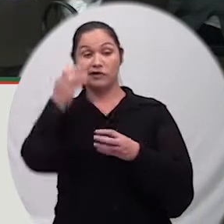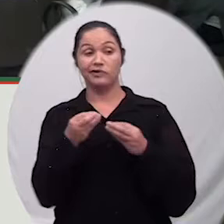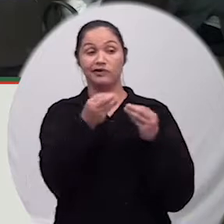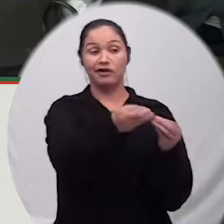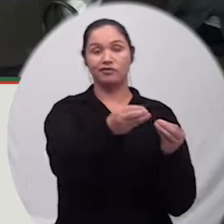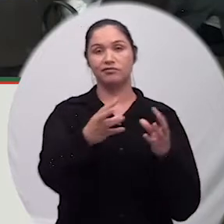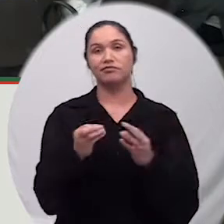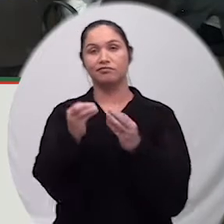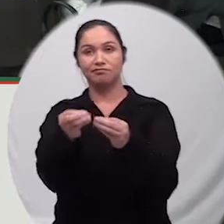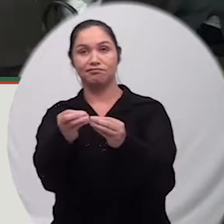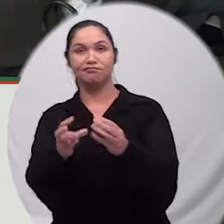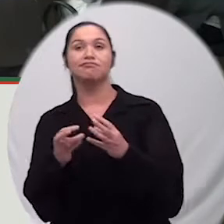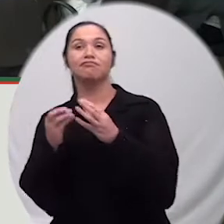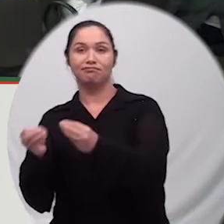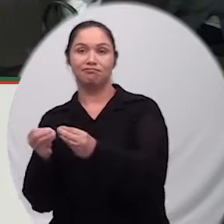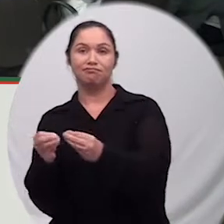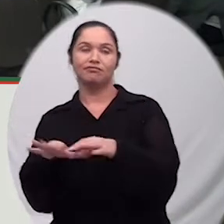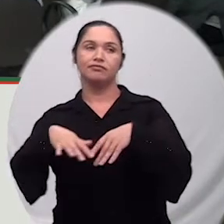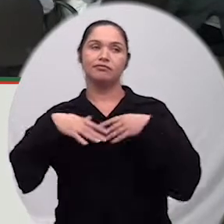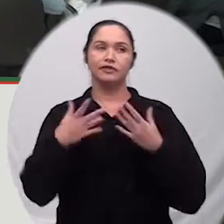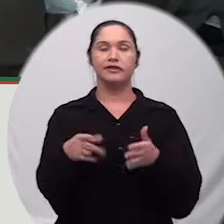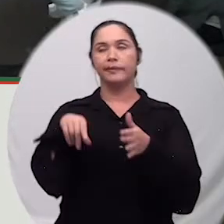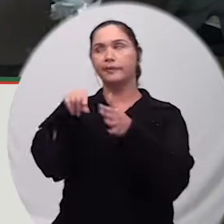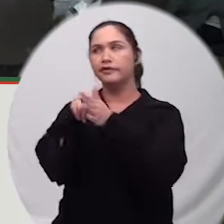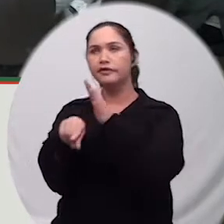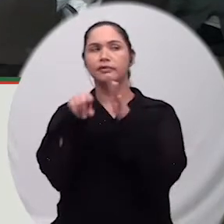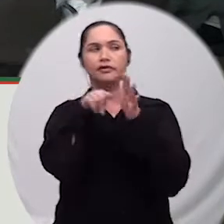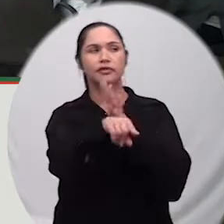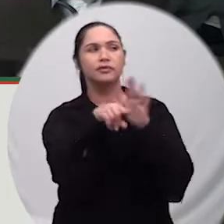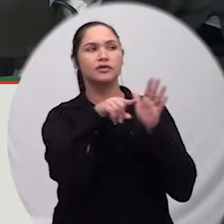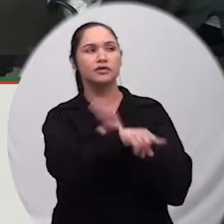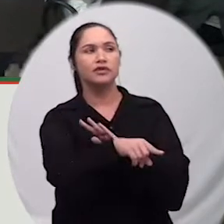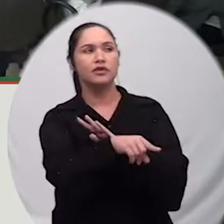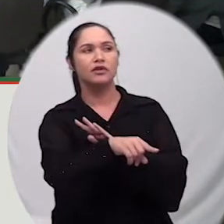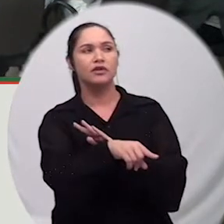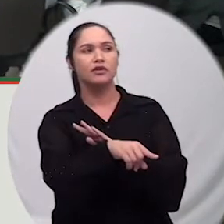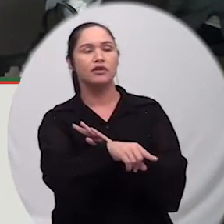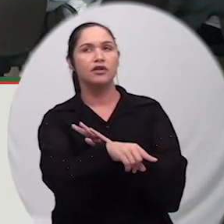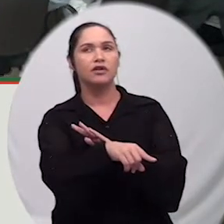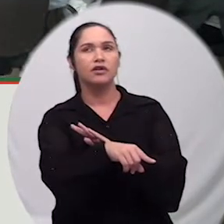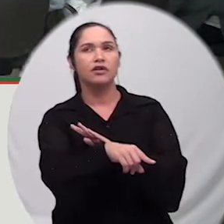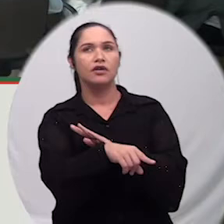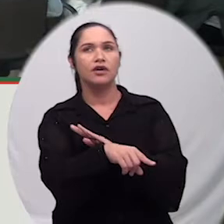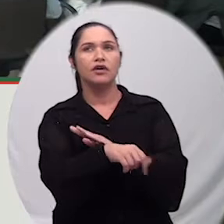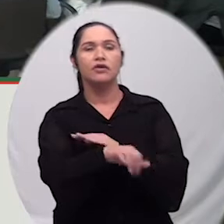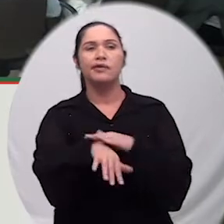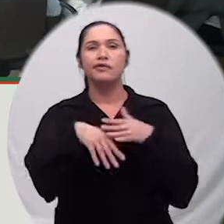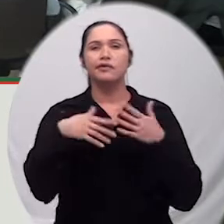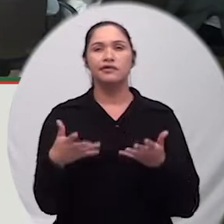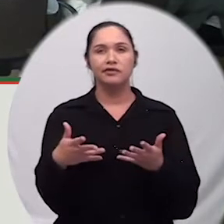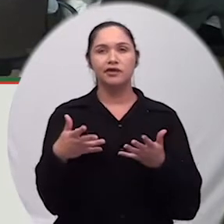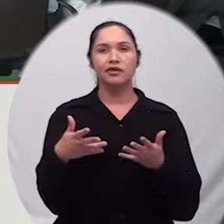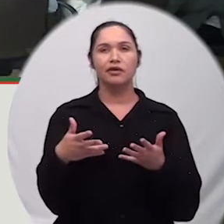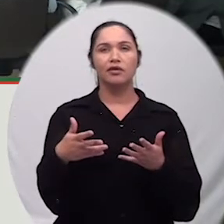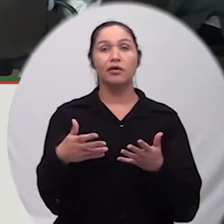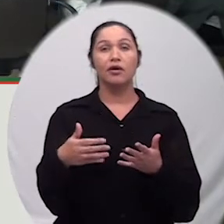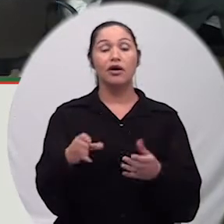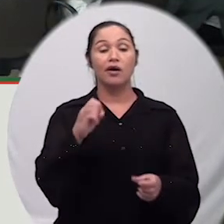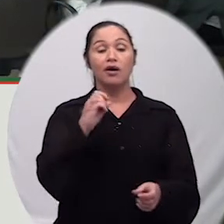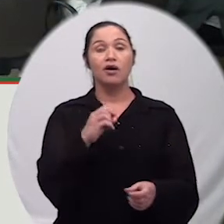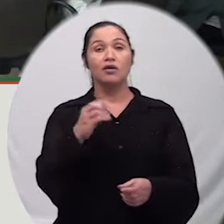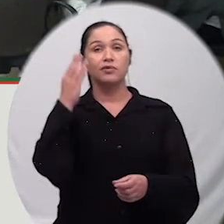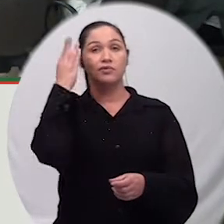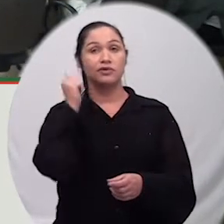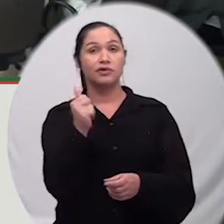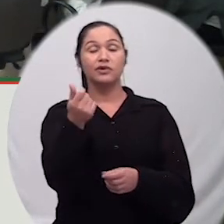gente vai pesquisando, vai buscando informações, vai percebendo que existem recursos que vêm direto para as escolas, né? E esse é